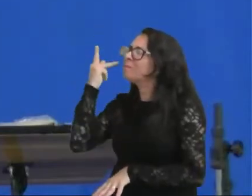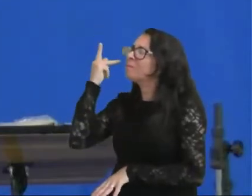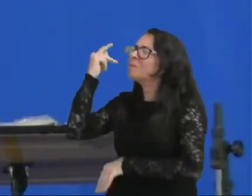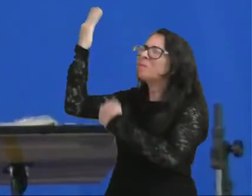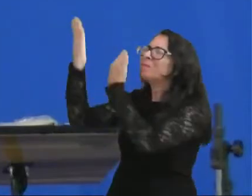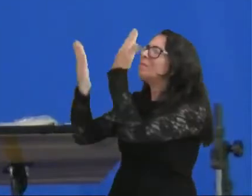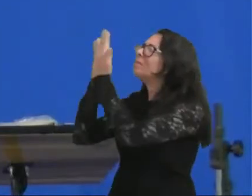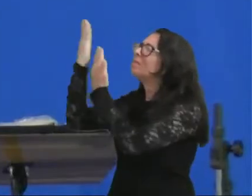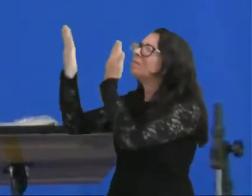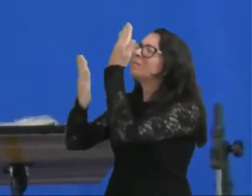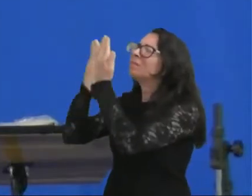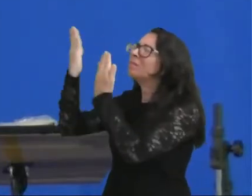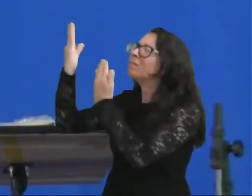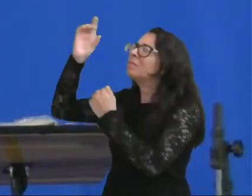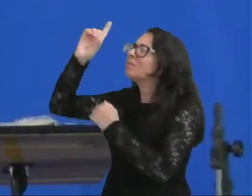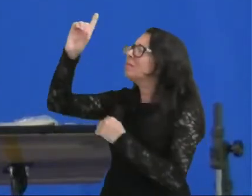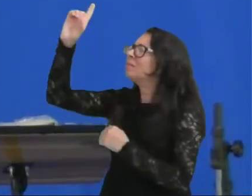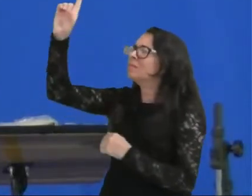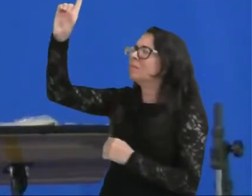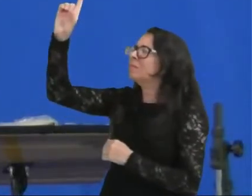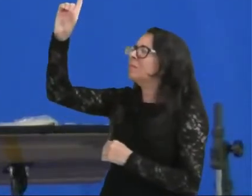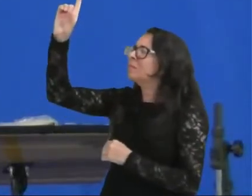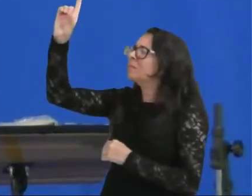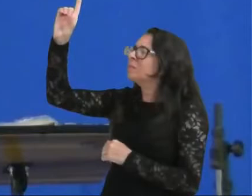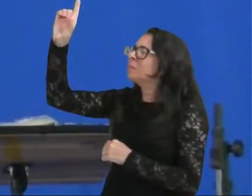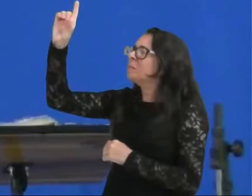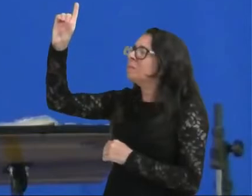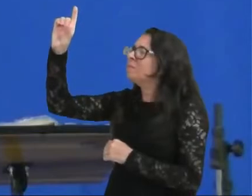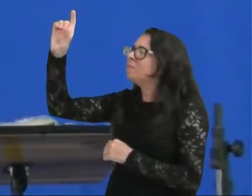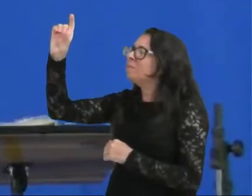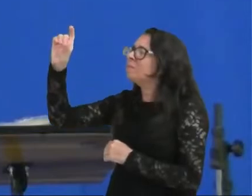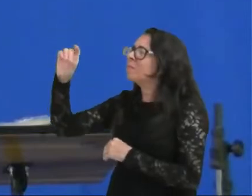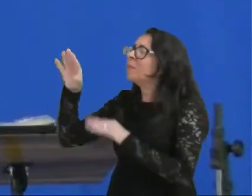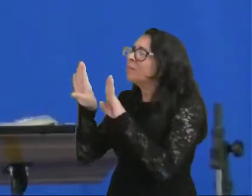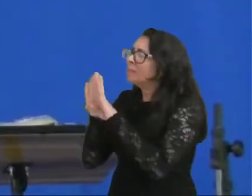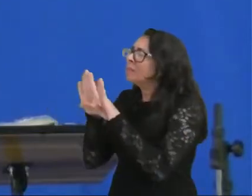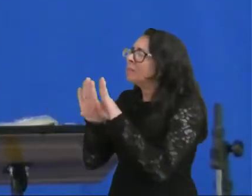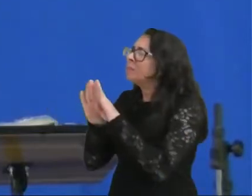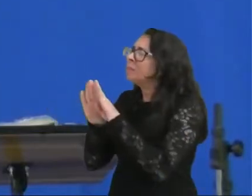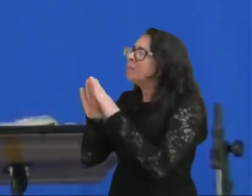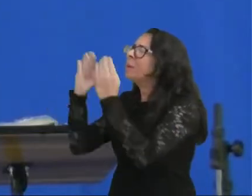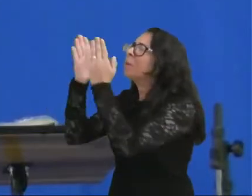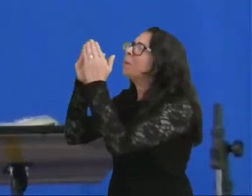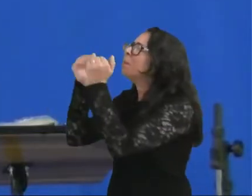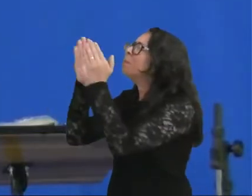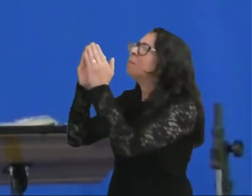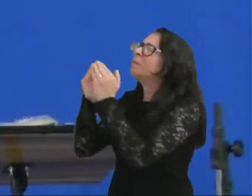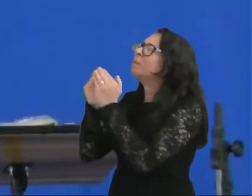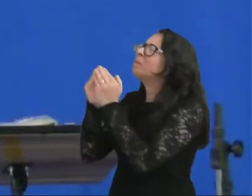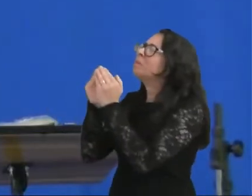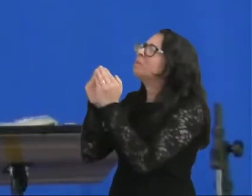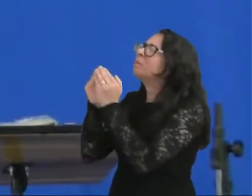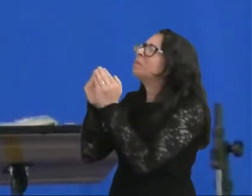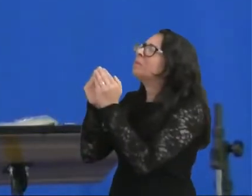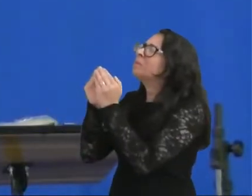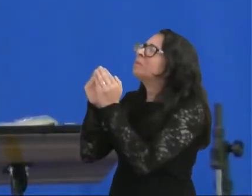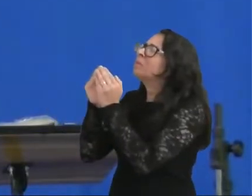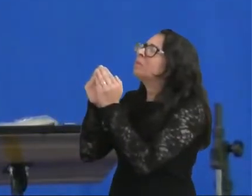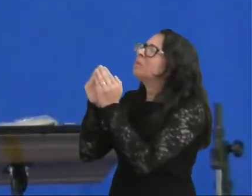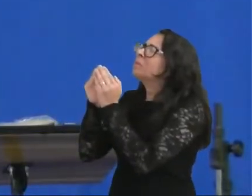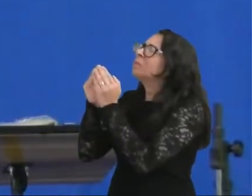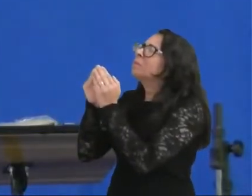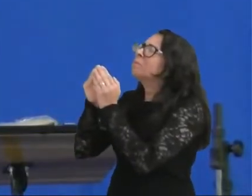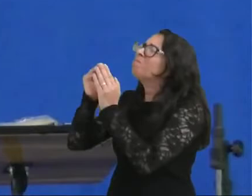Deus, eu também te peço, ó Pai, por aquelas famílias, ó Deus, que se encontram, ó Pai, com membros da família